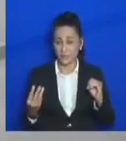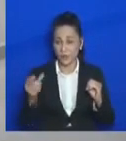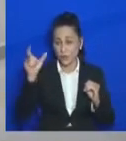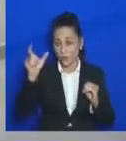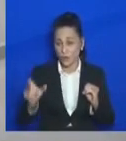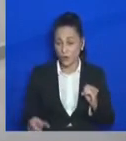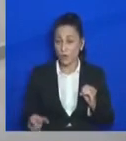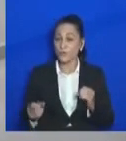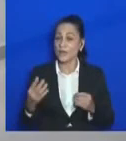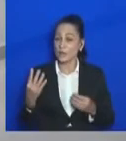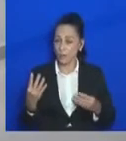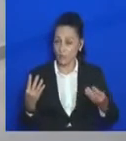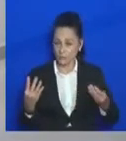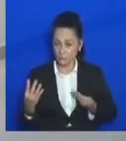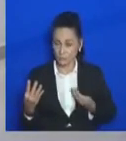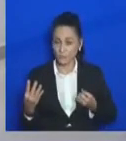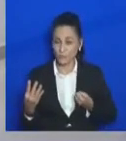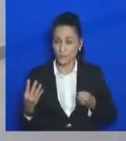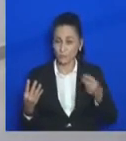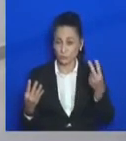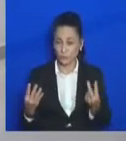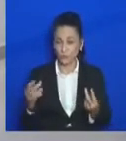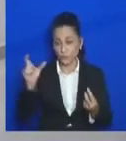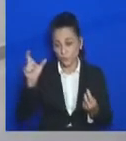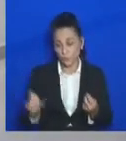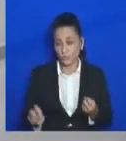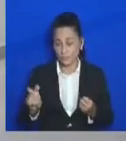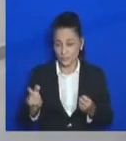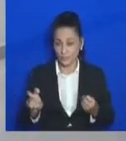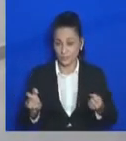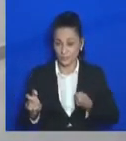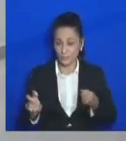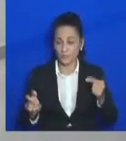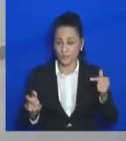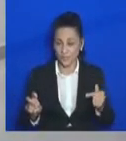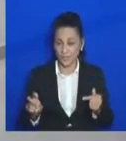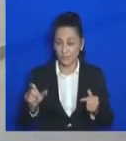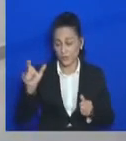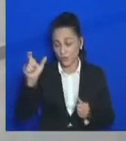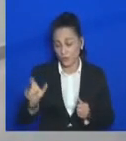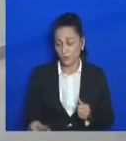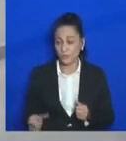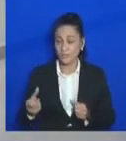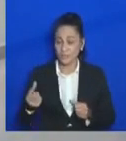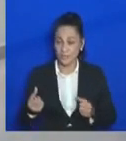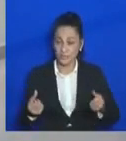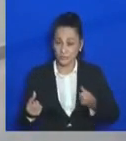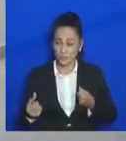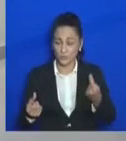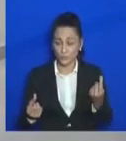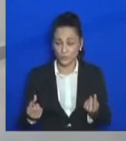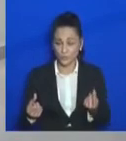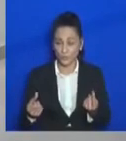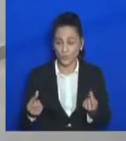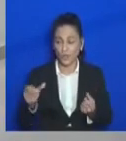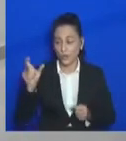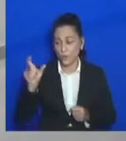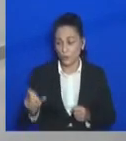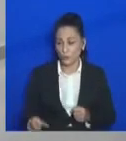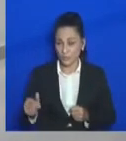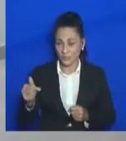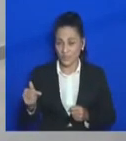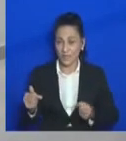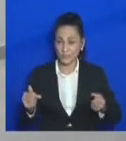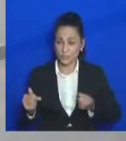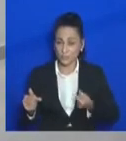0. Coluna 4, 2. Coluna 5, 7. Coluna 6, 1. Coluna